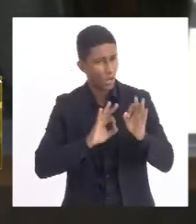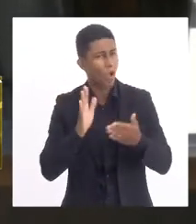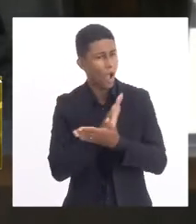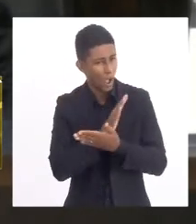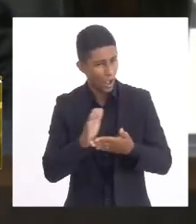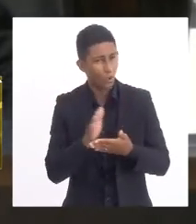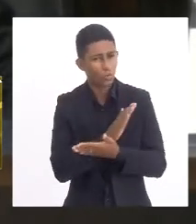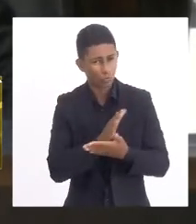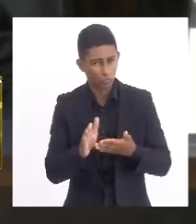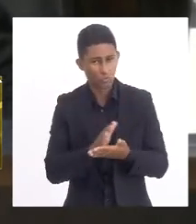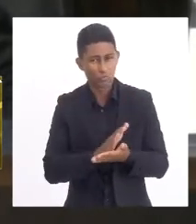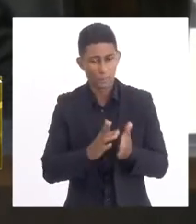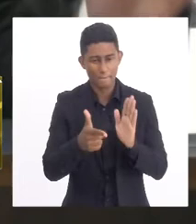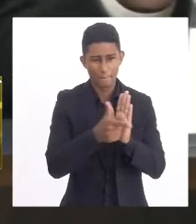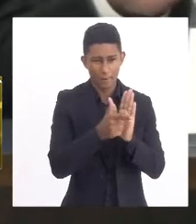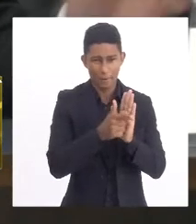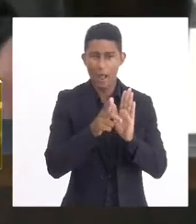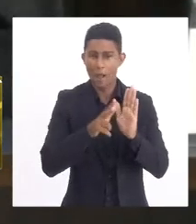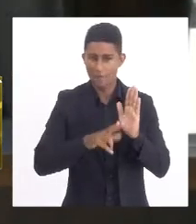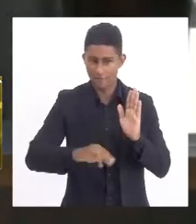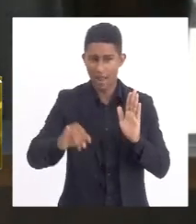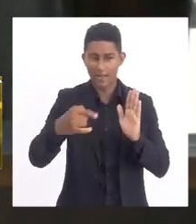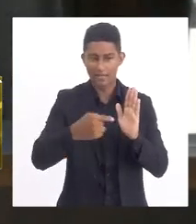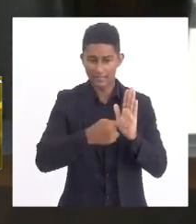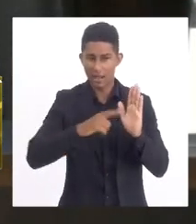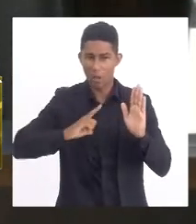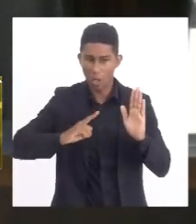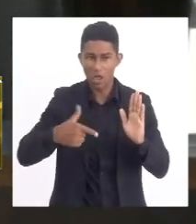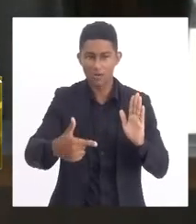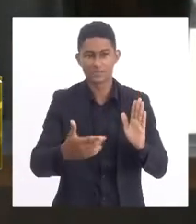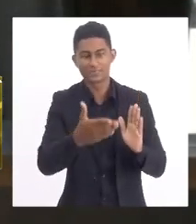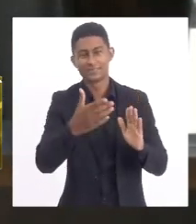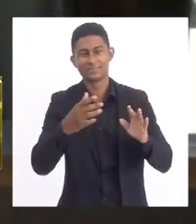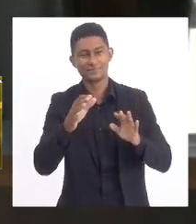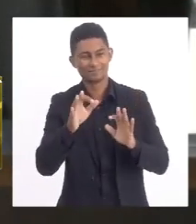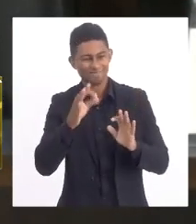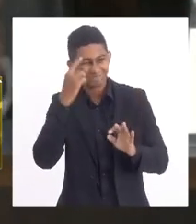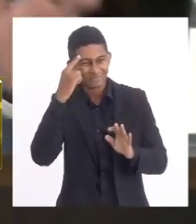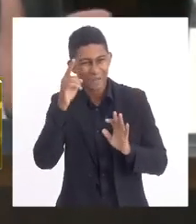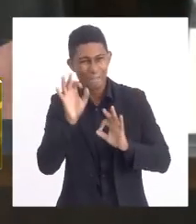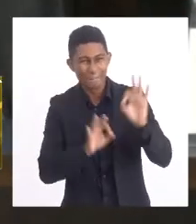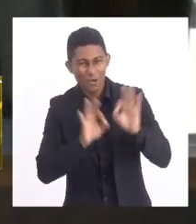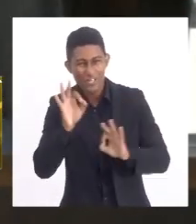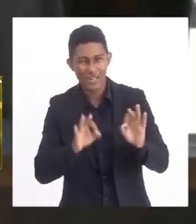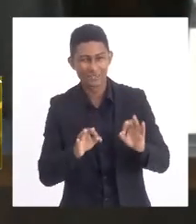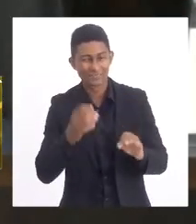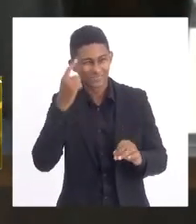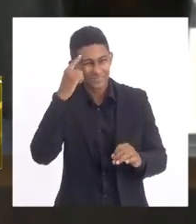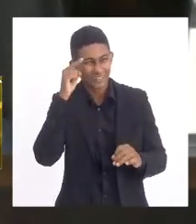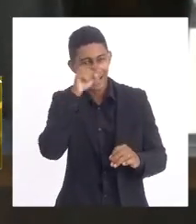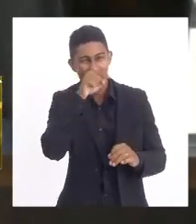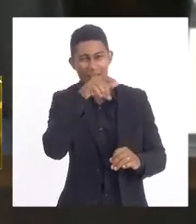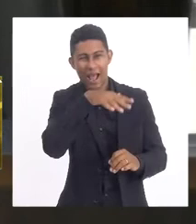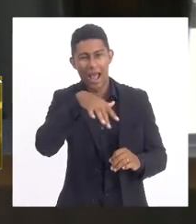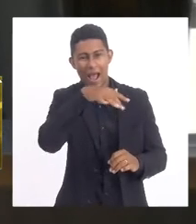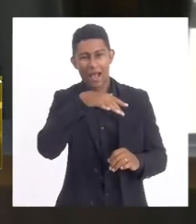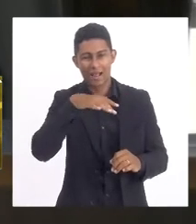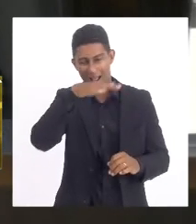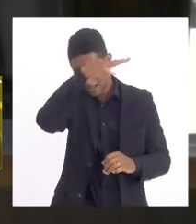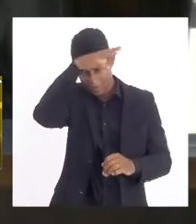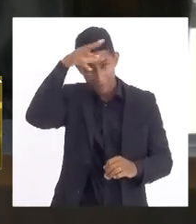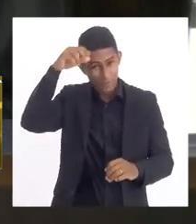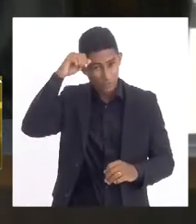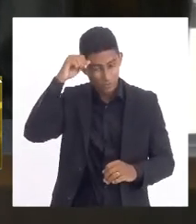tirar do Papel executar juntos é um excelente projeto que foi criado por você ir lá e fala da Amazônia não é isso então vamos